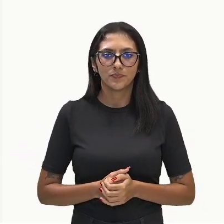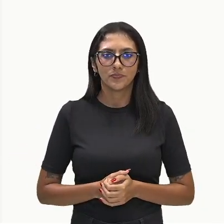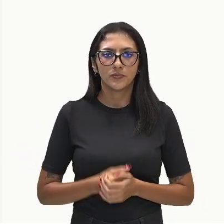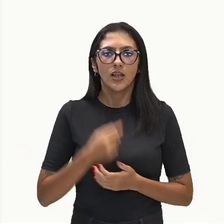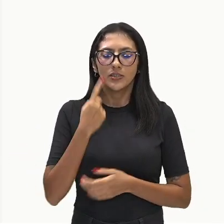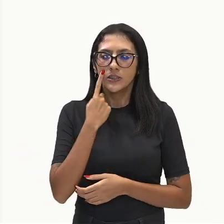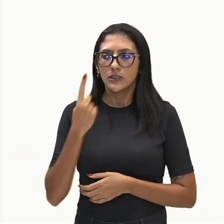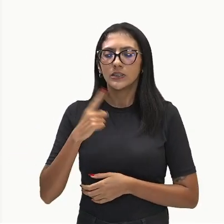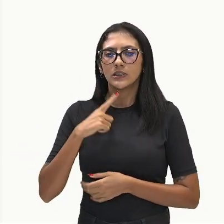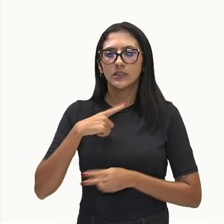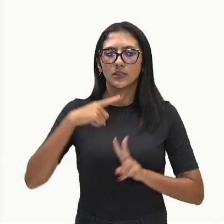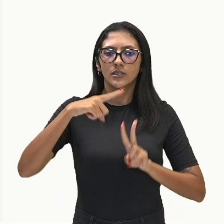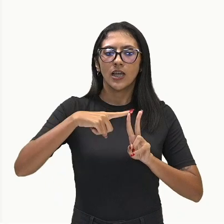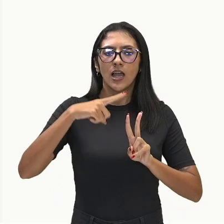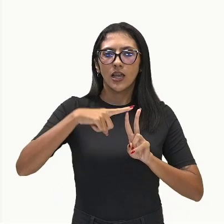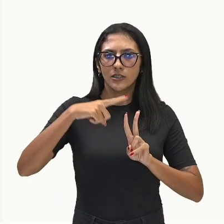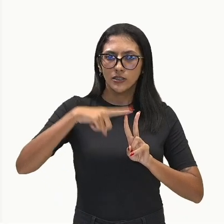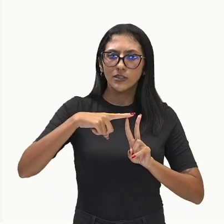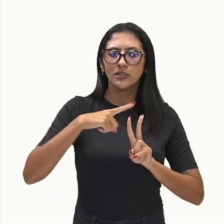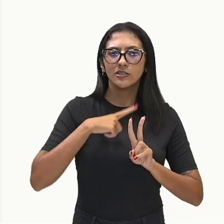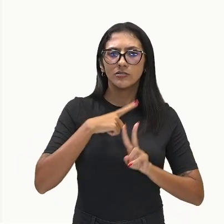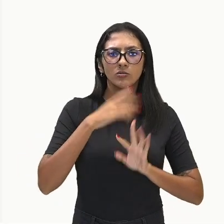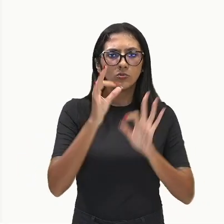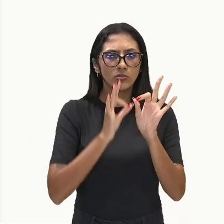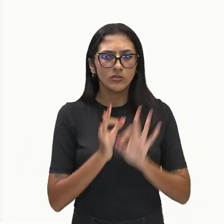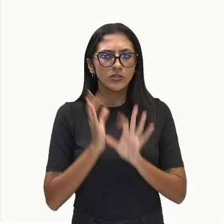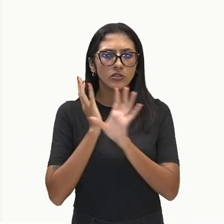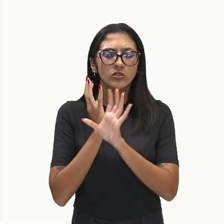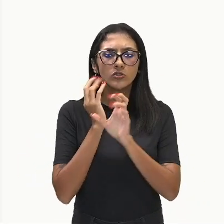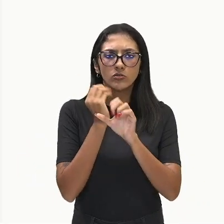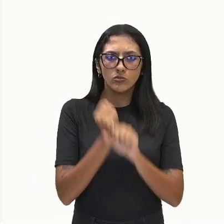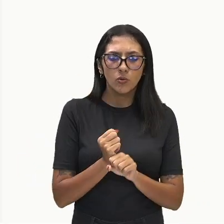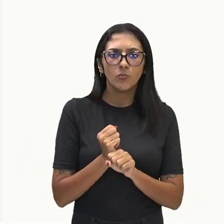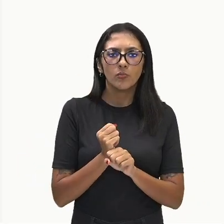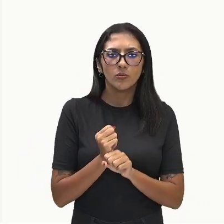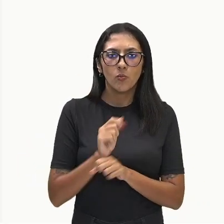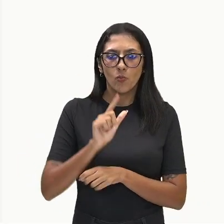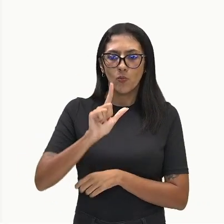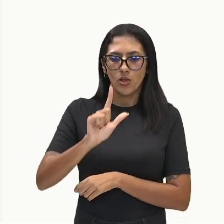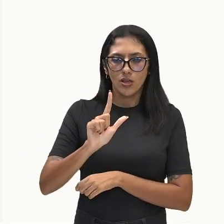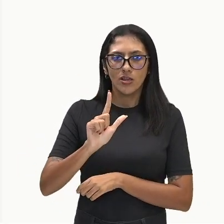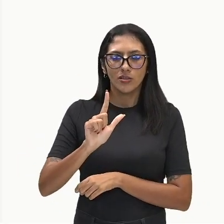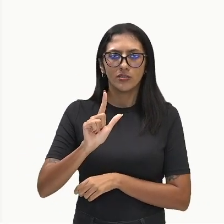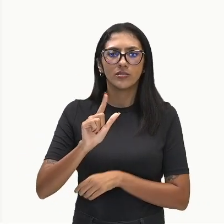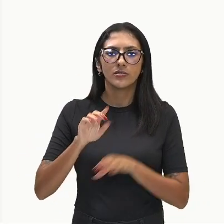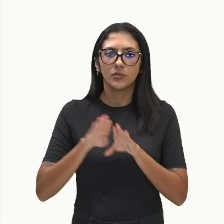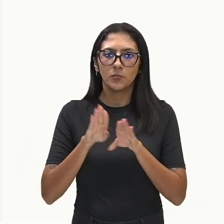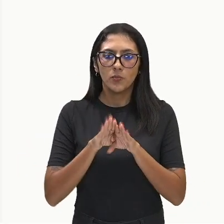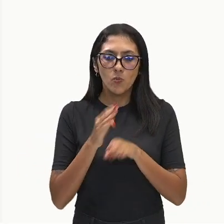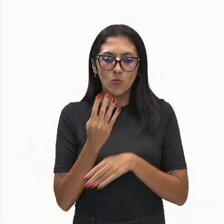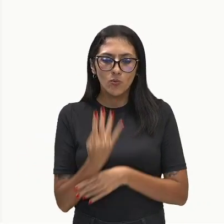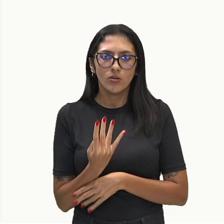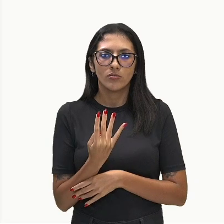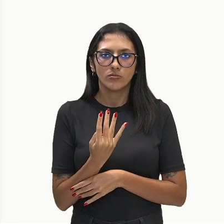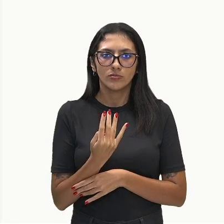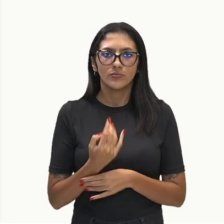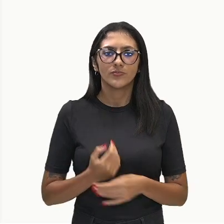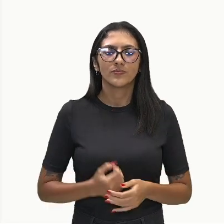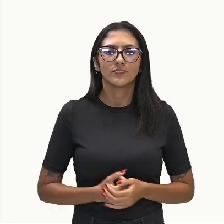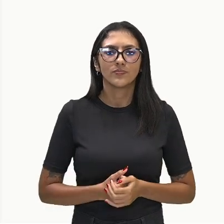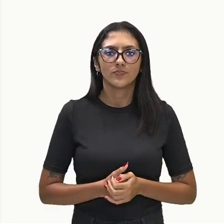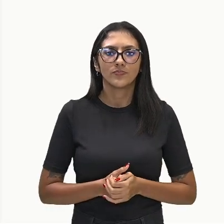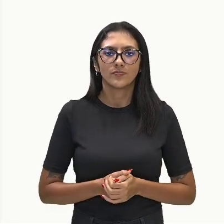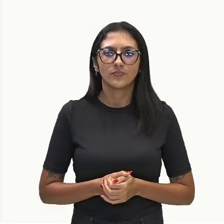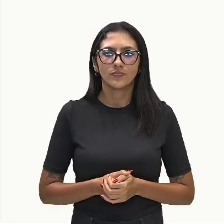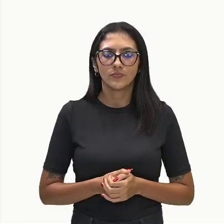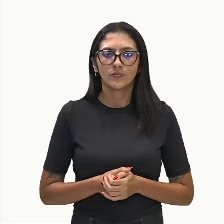da raiz o L e o 4, porque a raiz quadrada do 4 é exata. Então, nós vamos